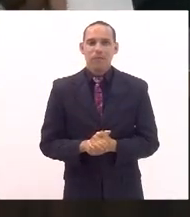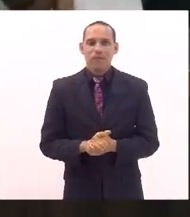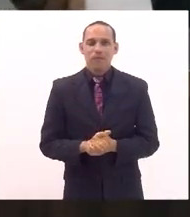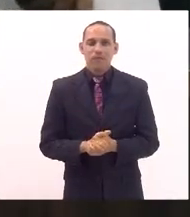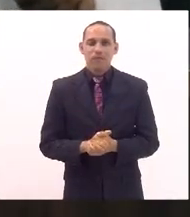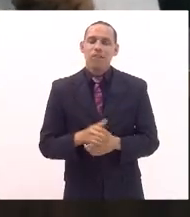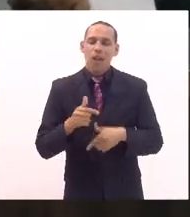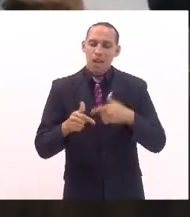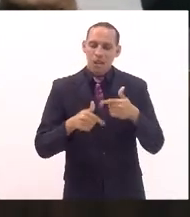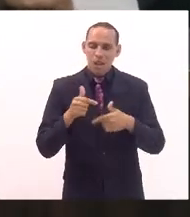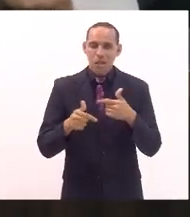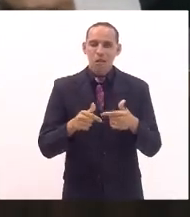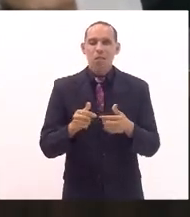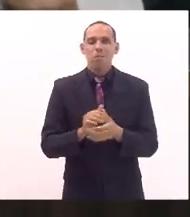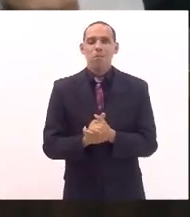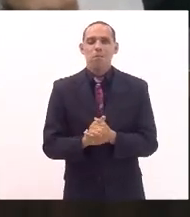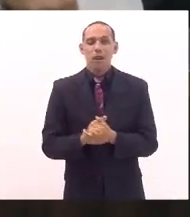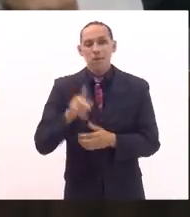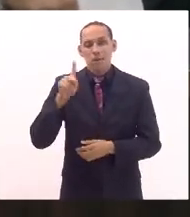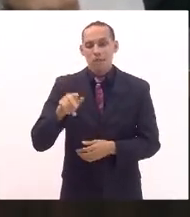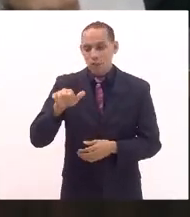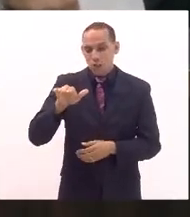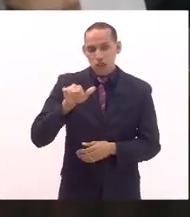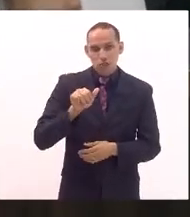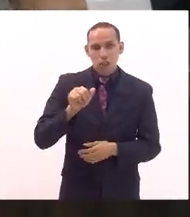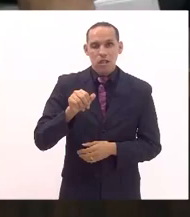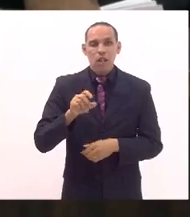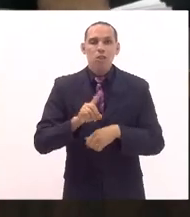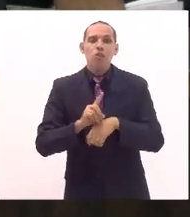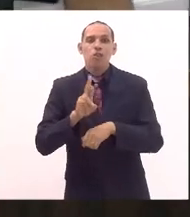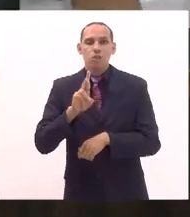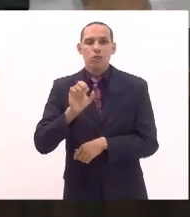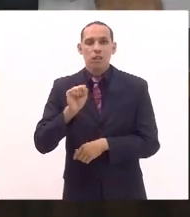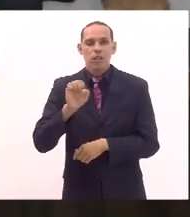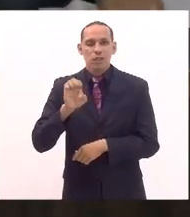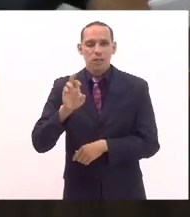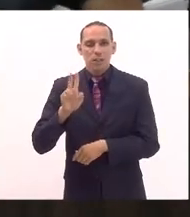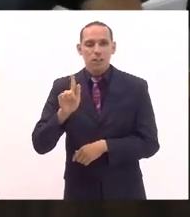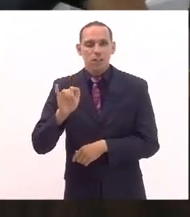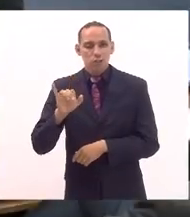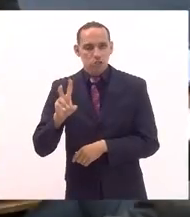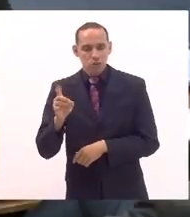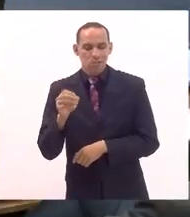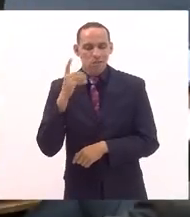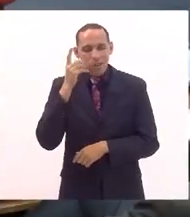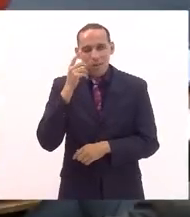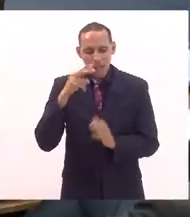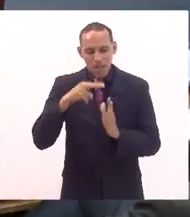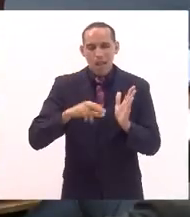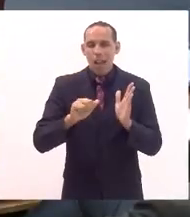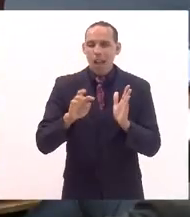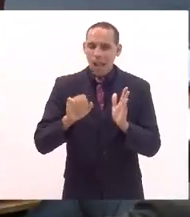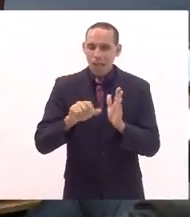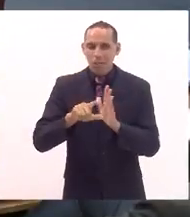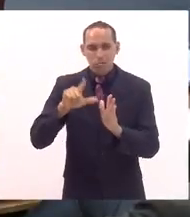o nosso trabalho a presidência convida Deputado Dr Serginho fazer a leitura da ata da sessão anterior o